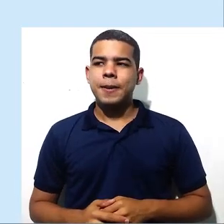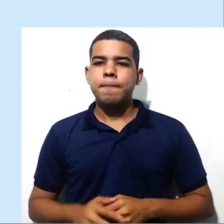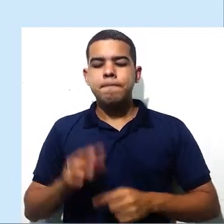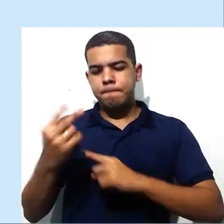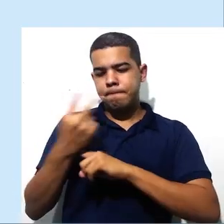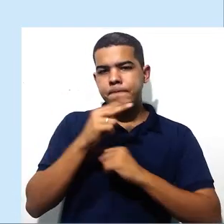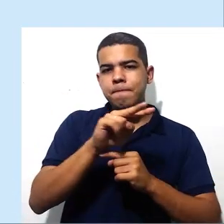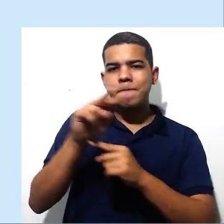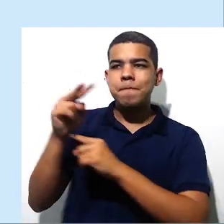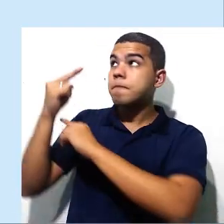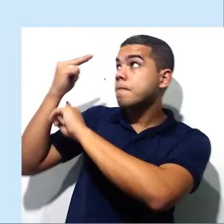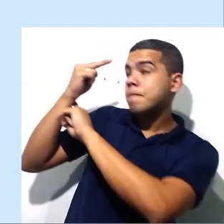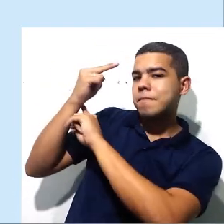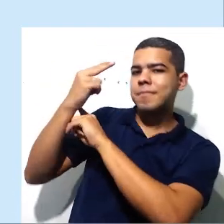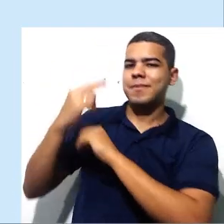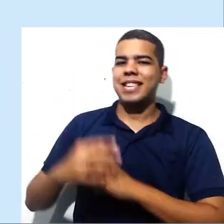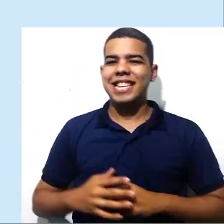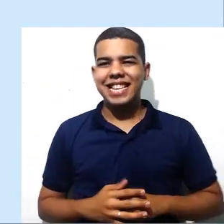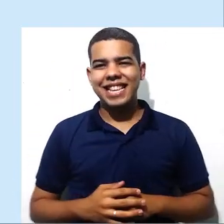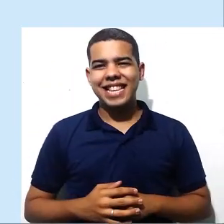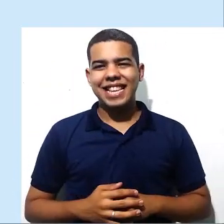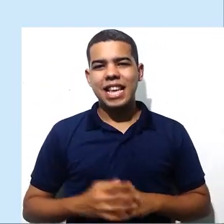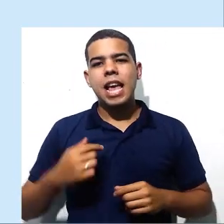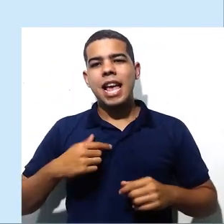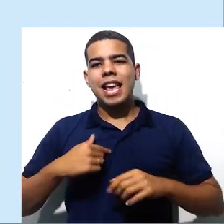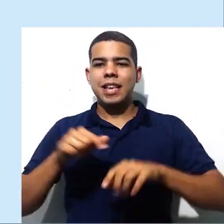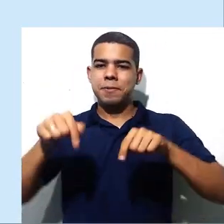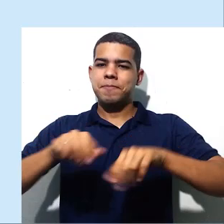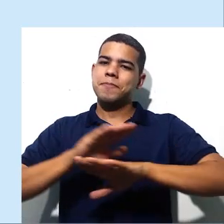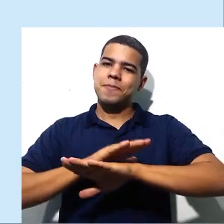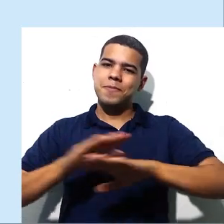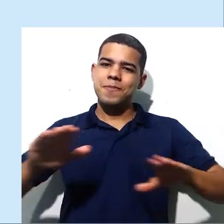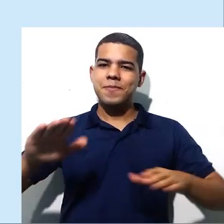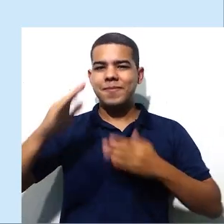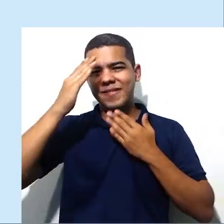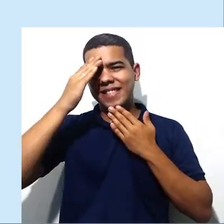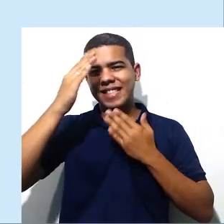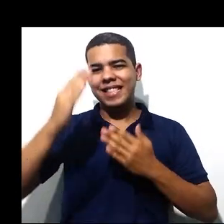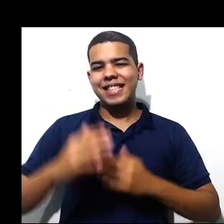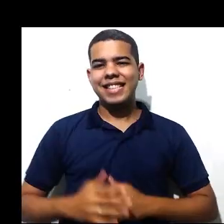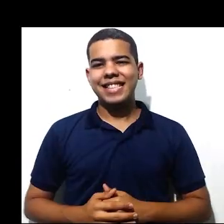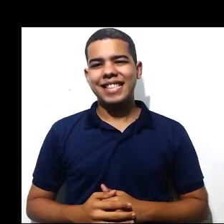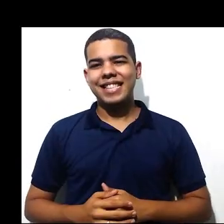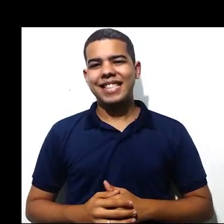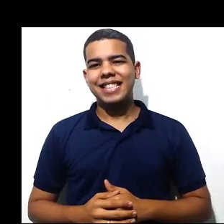proteger contra os raios ultravioletas. E eu vou ficando por hoje e até a próxima aula.